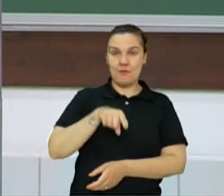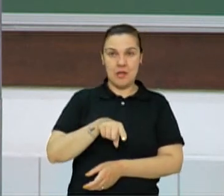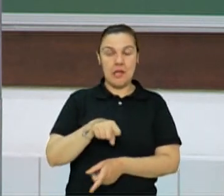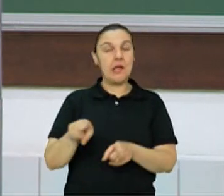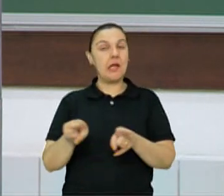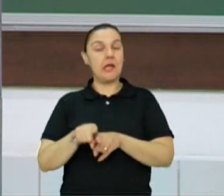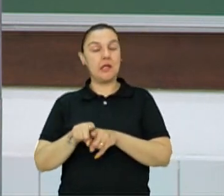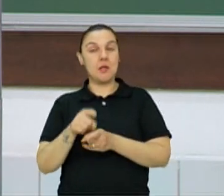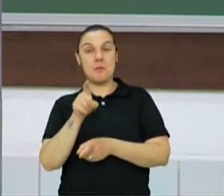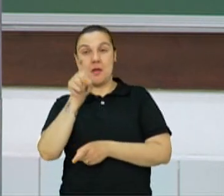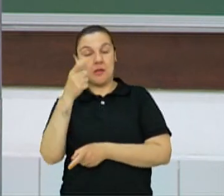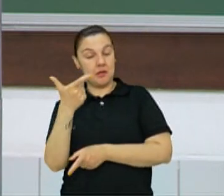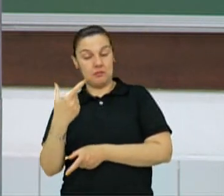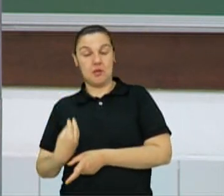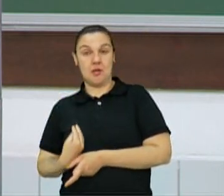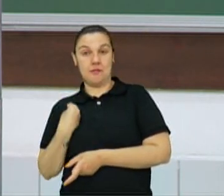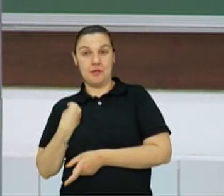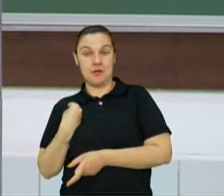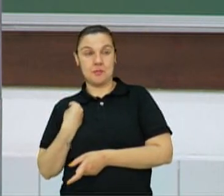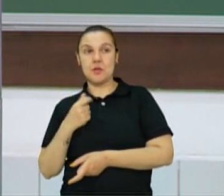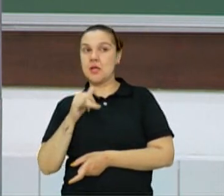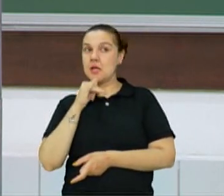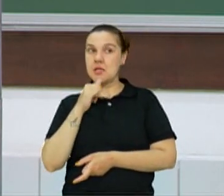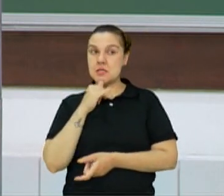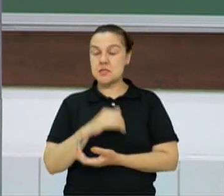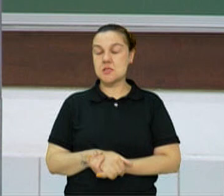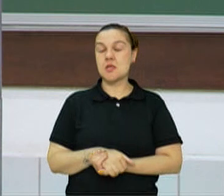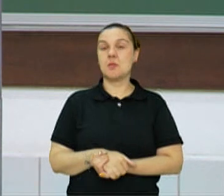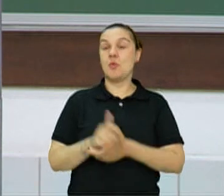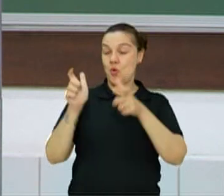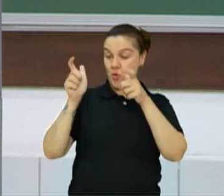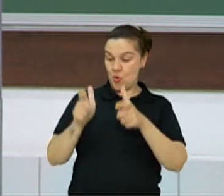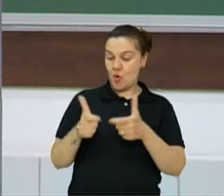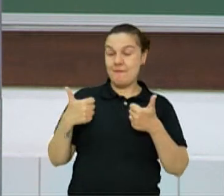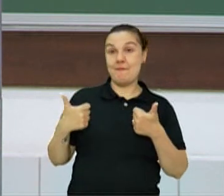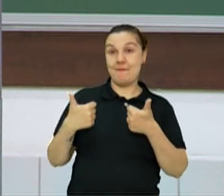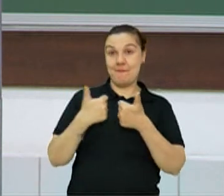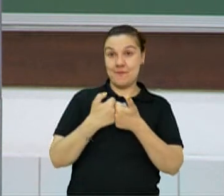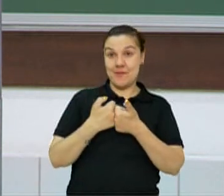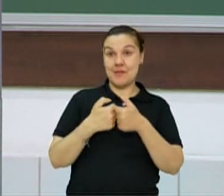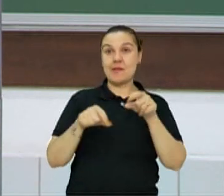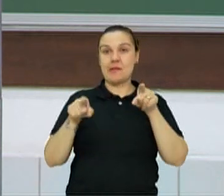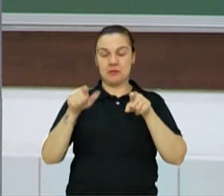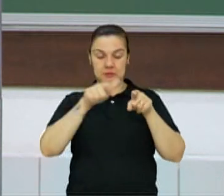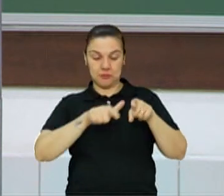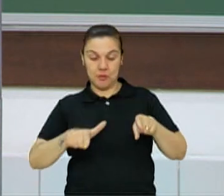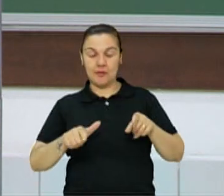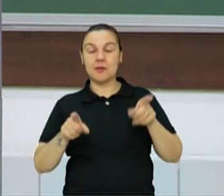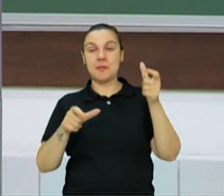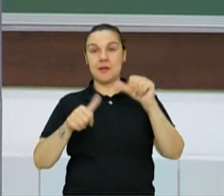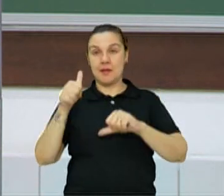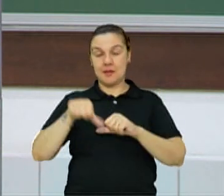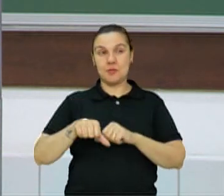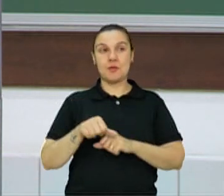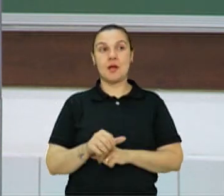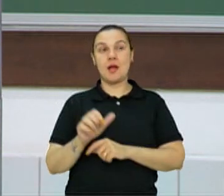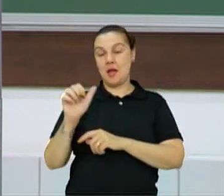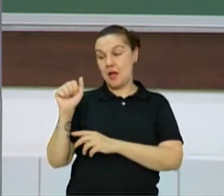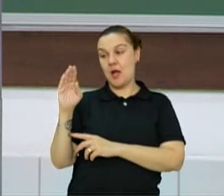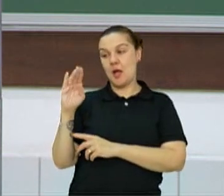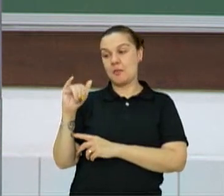e também os seres que não vivem, como, por exemplo, os fatores físicos e fatores químicos. A esses nós chamamos de